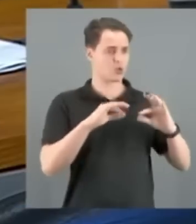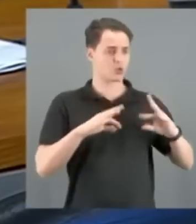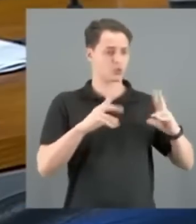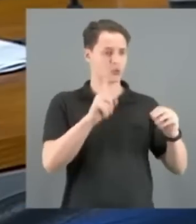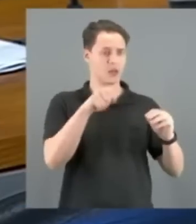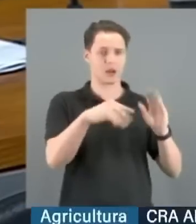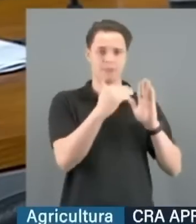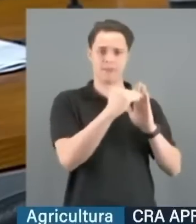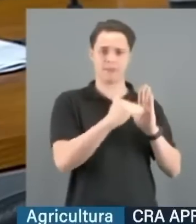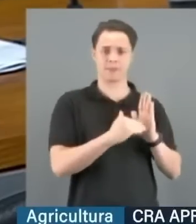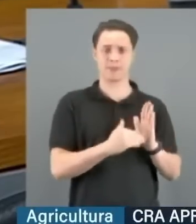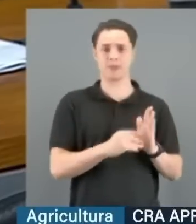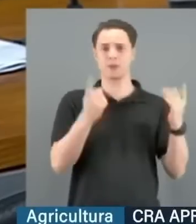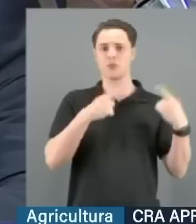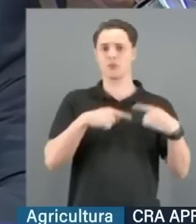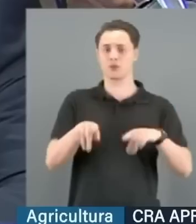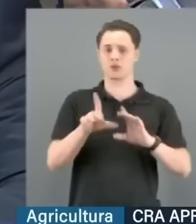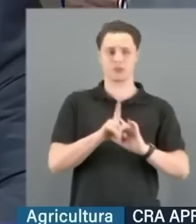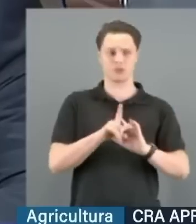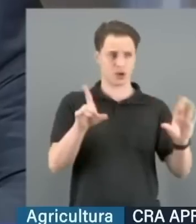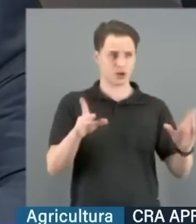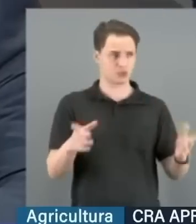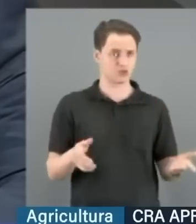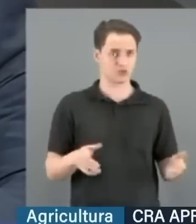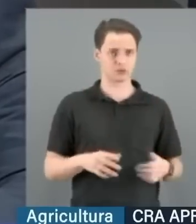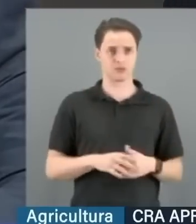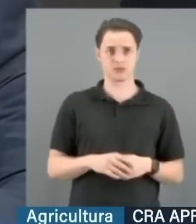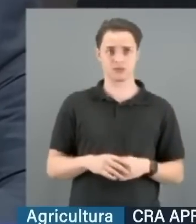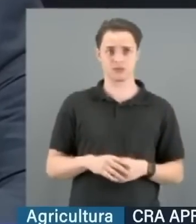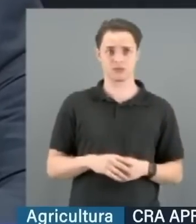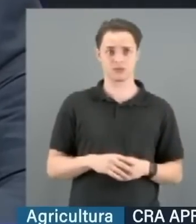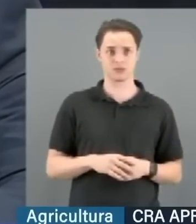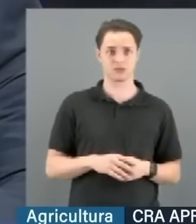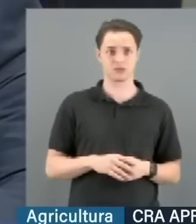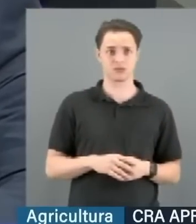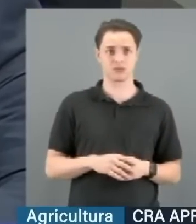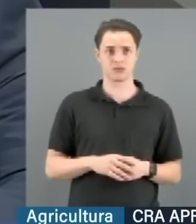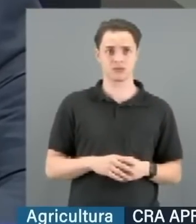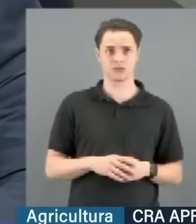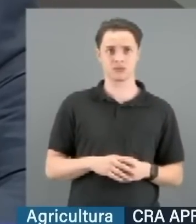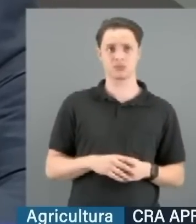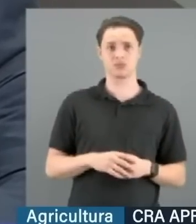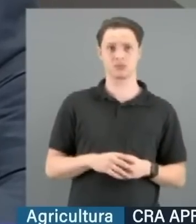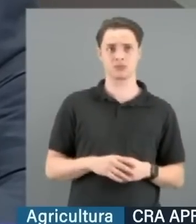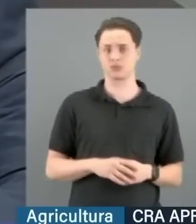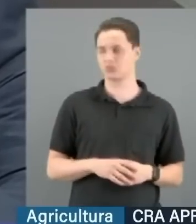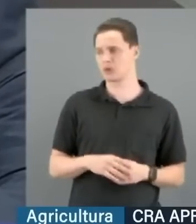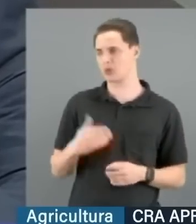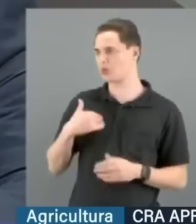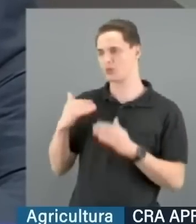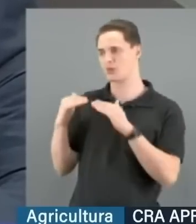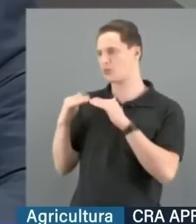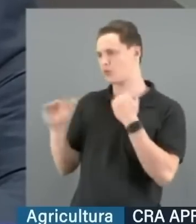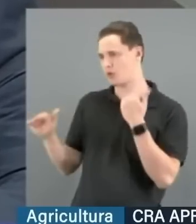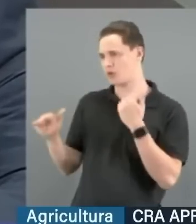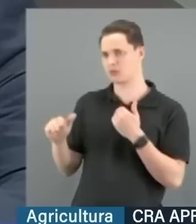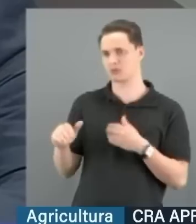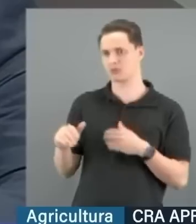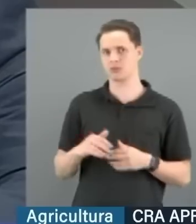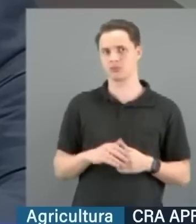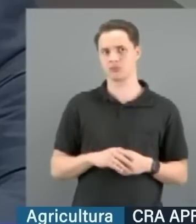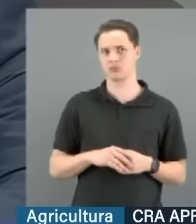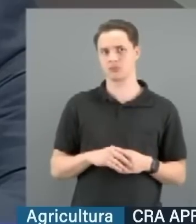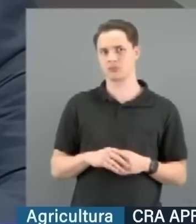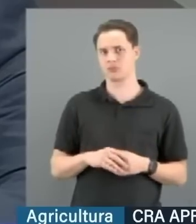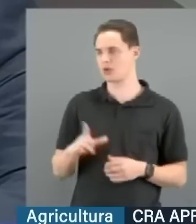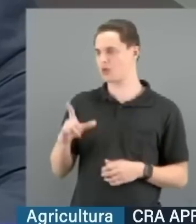portanto, ofensivas ao regime democrático ou não? O senhor concorda com essas faixas? Não, com as reivindicações deles? Não